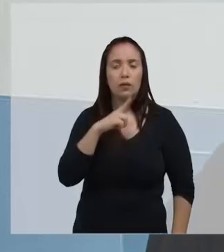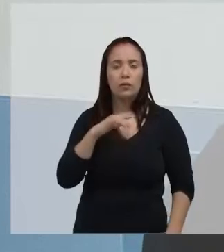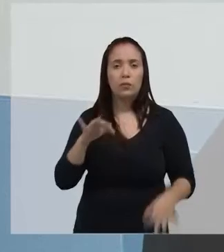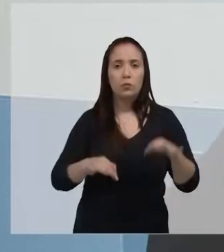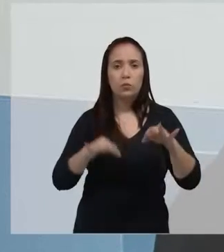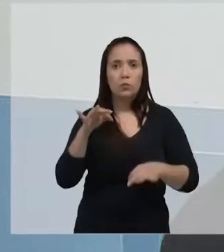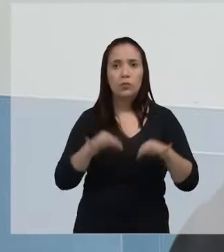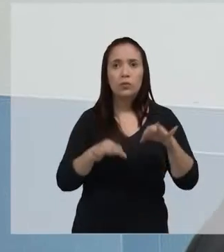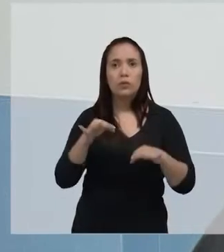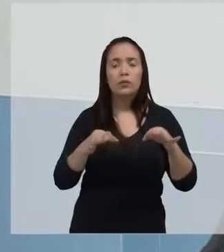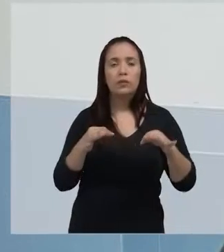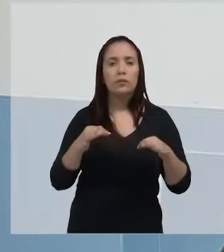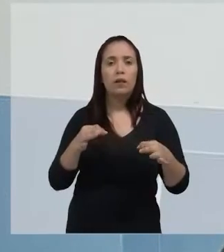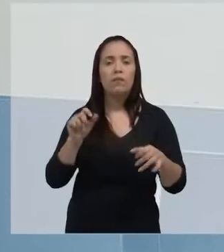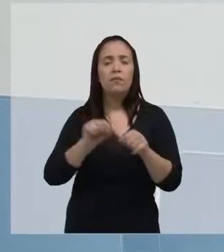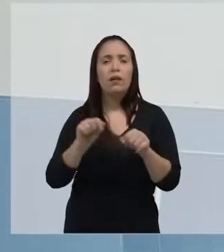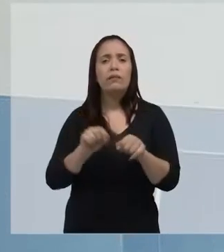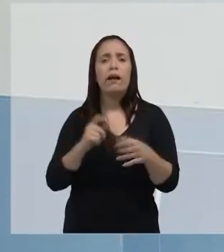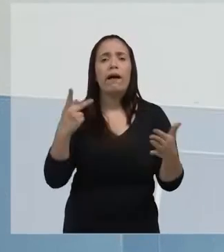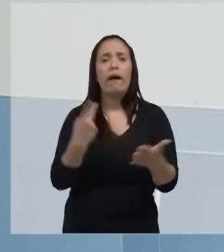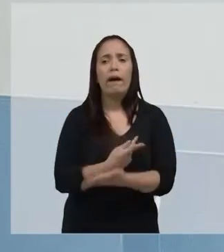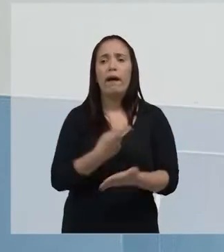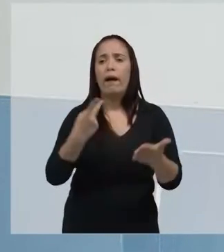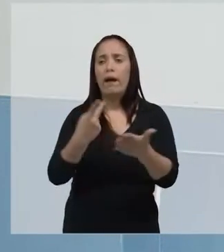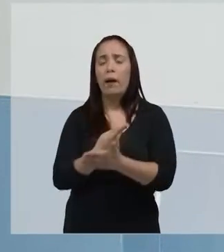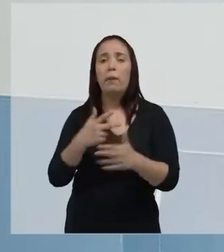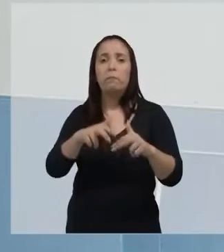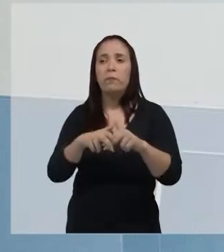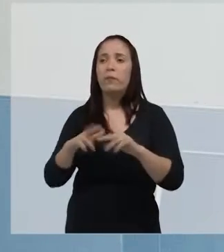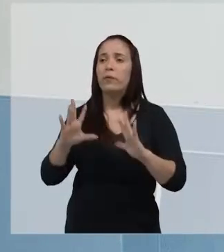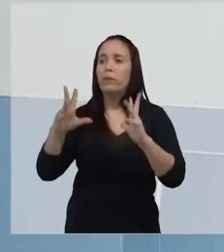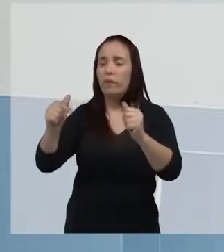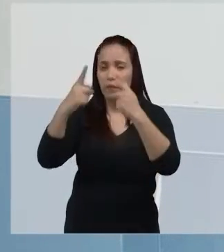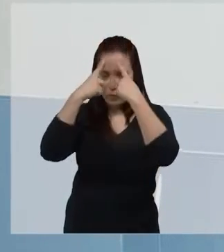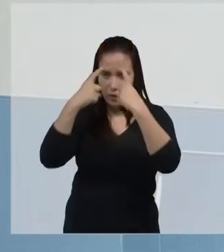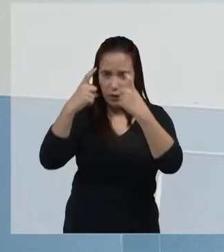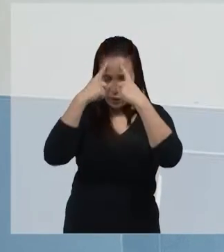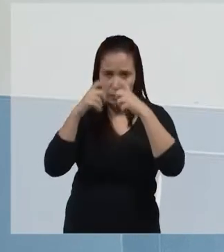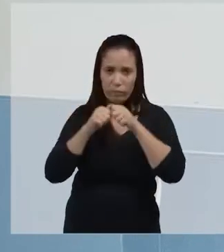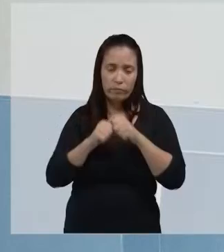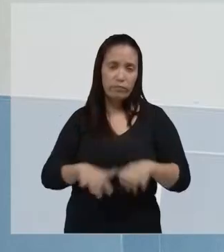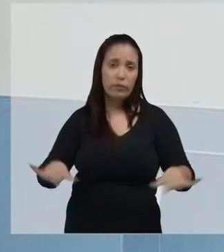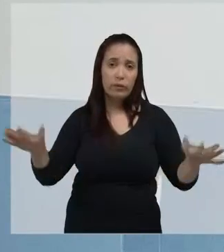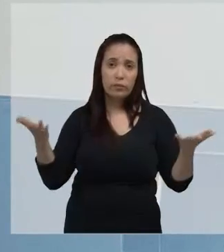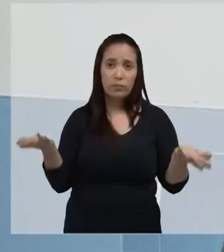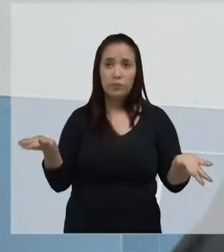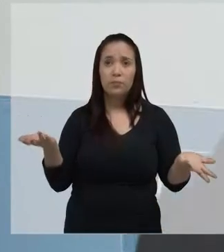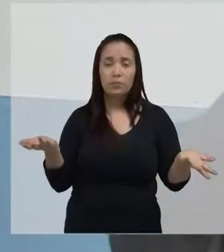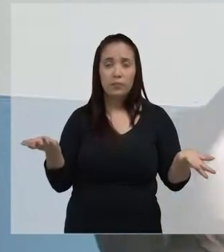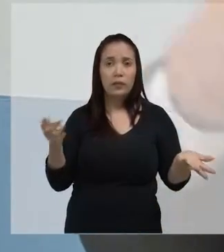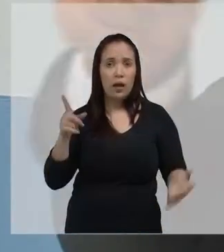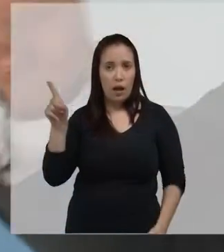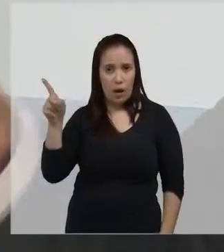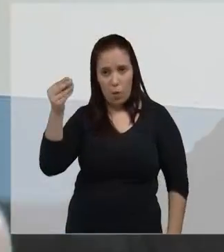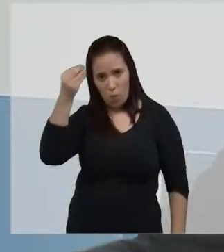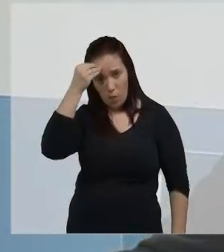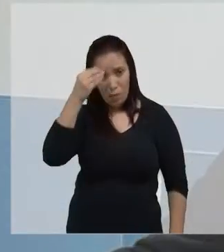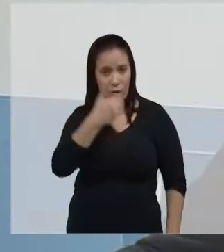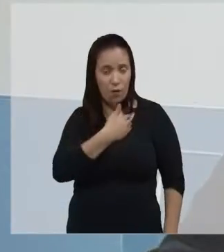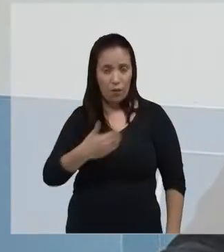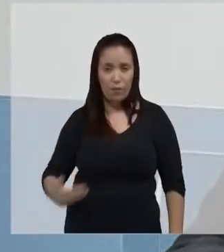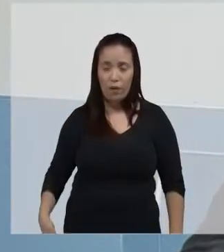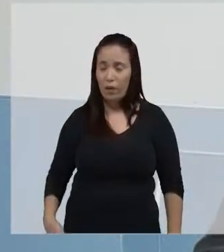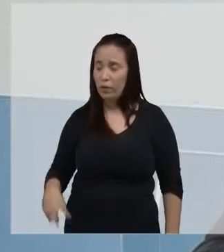justiça que só promove justiça e agrava a impunidade, Luiz. E isso não é um